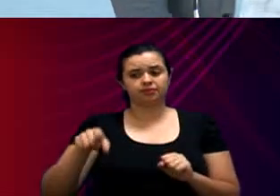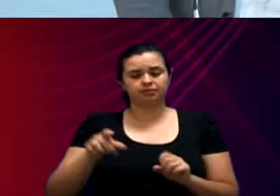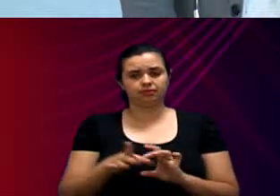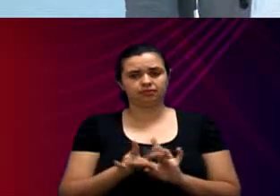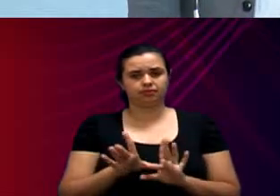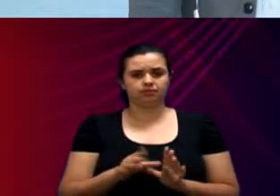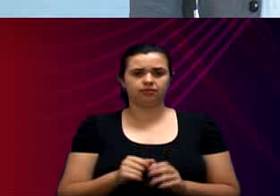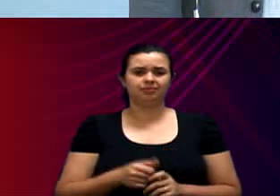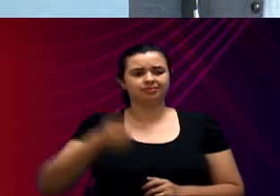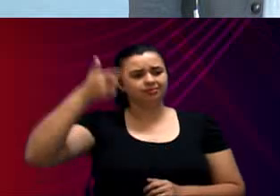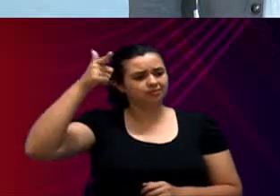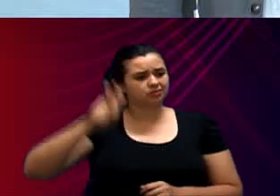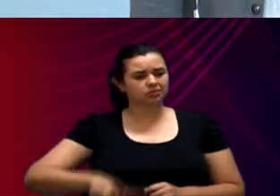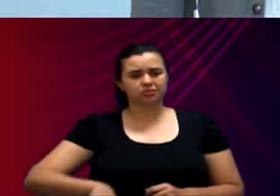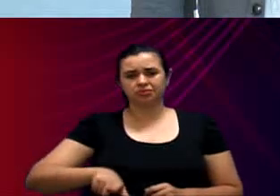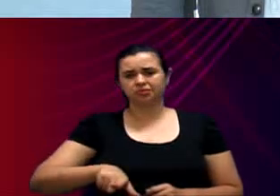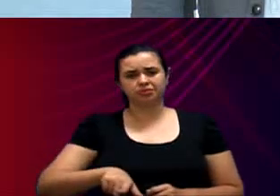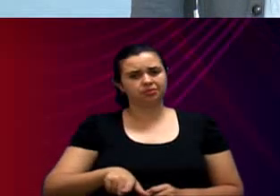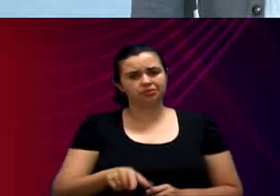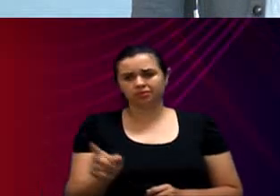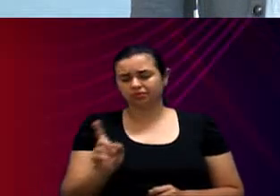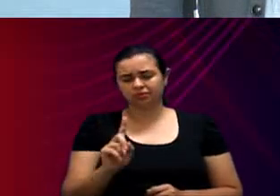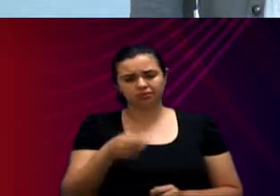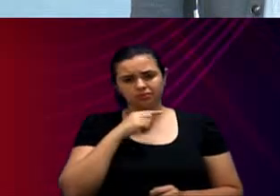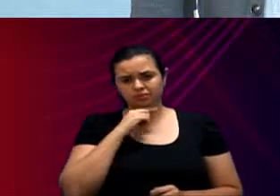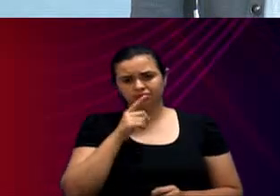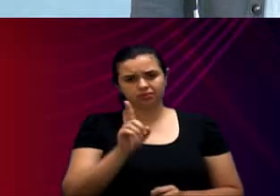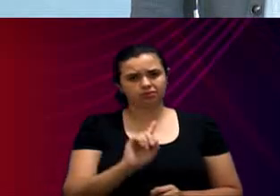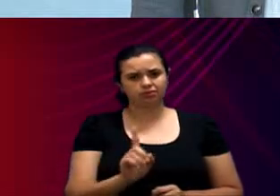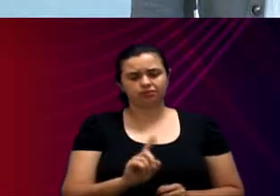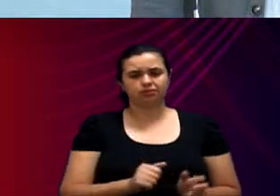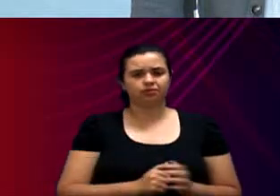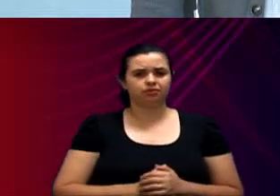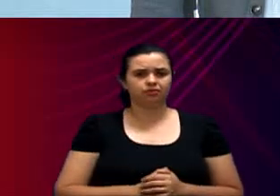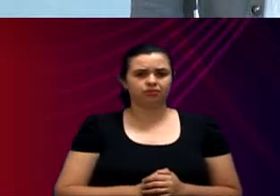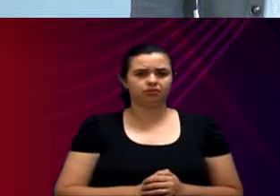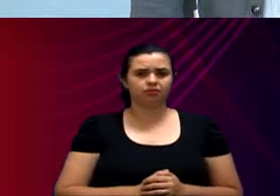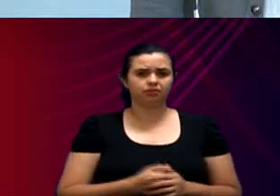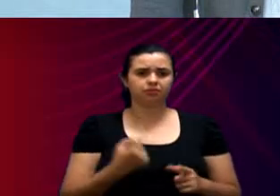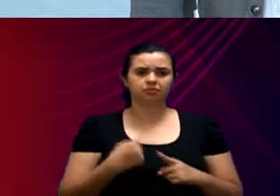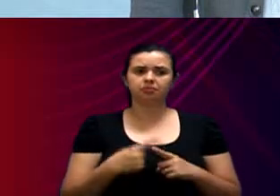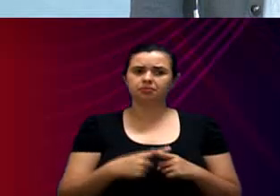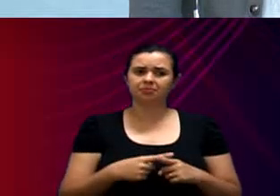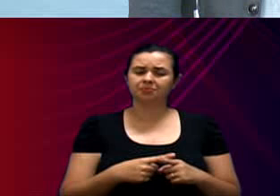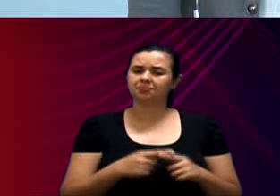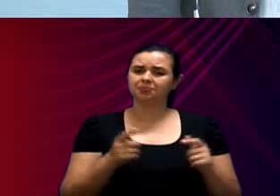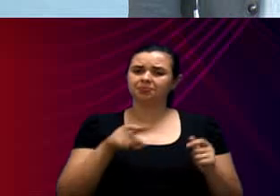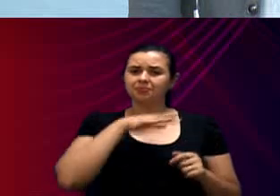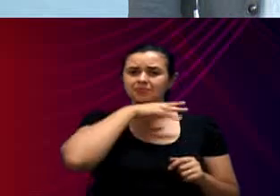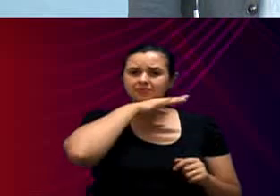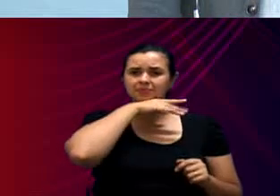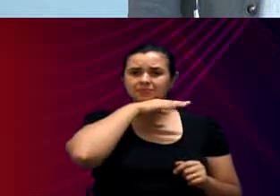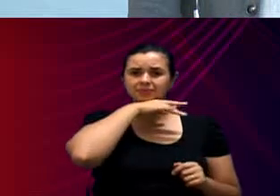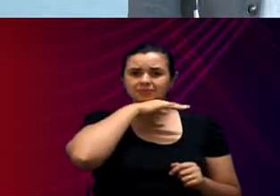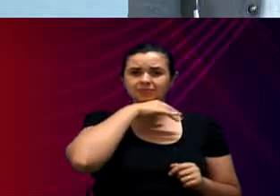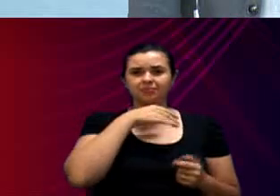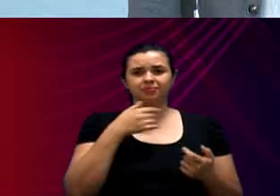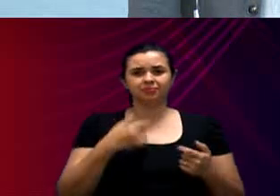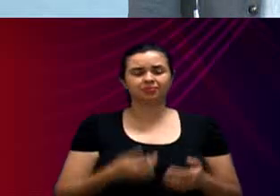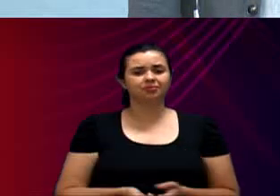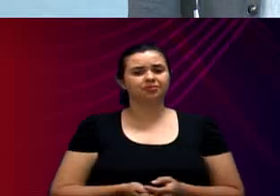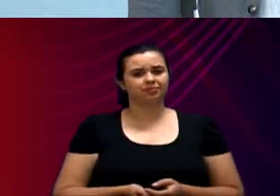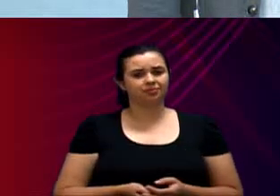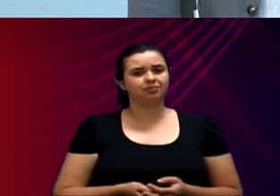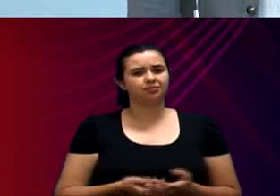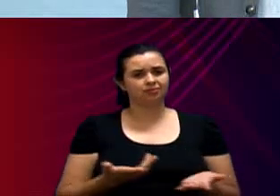se repita de novo nessa casa, porque é muito desconfortável, vereador Silvano, a gente estava conversando, né, que é uma situação, a gente quer que cada vez